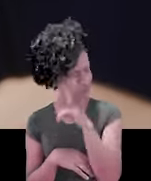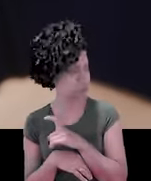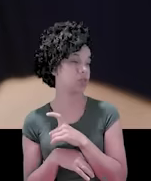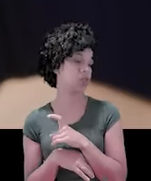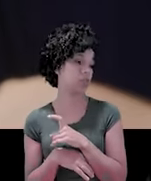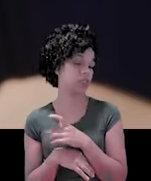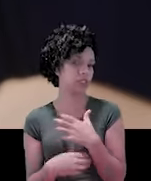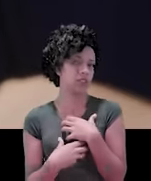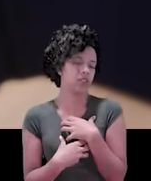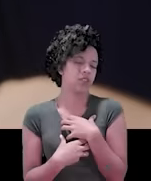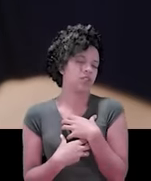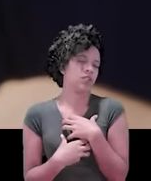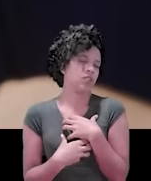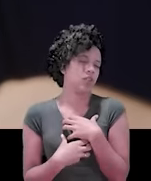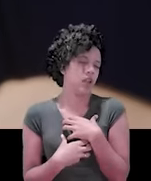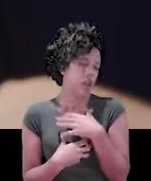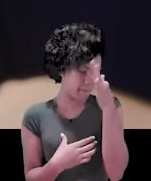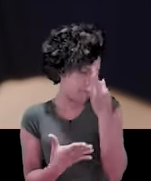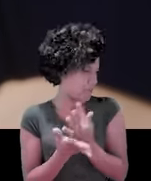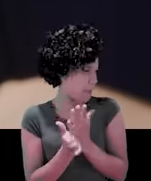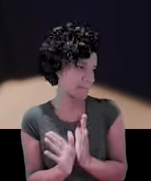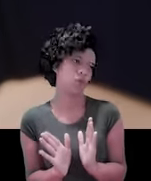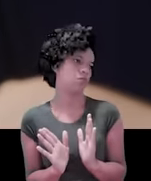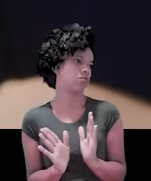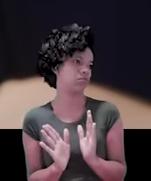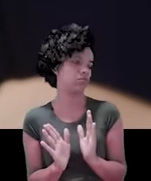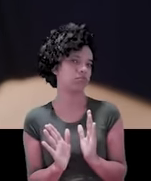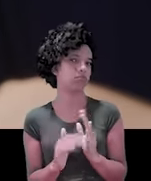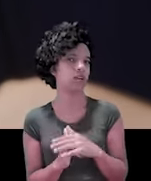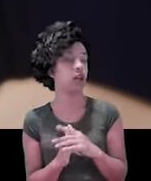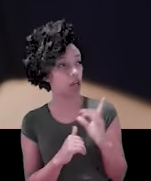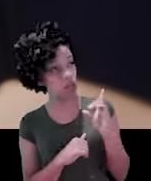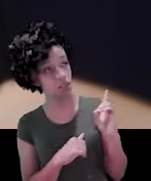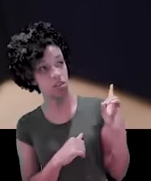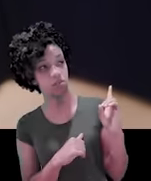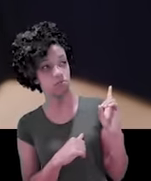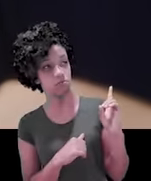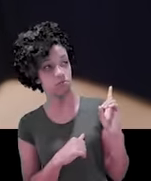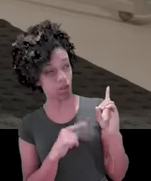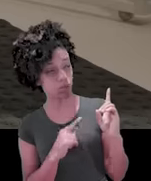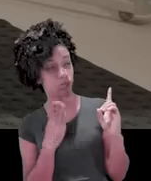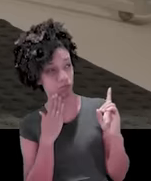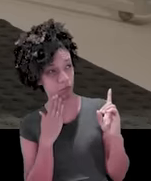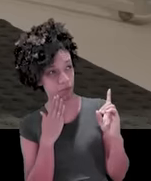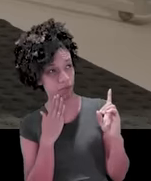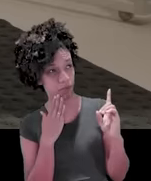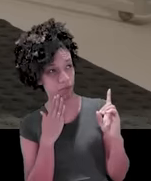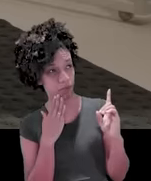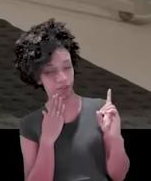eu acho que acabou de pelo com a minha fé E aí eu cheguei assim tu sabe onde aqui eu